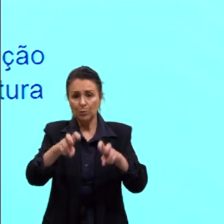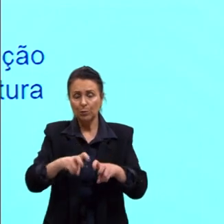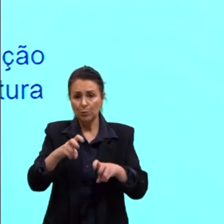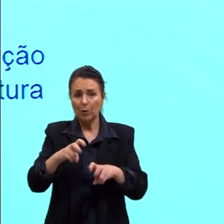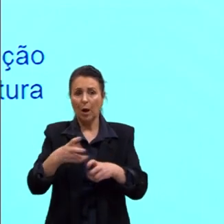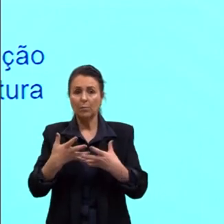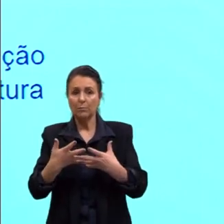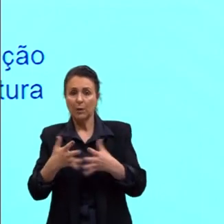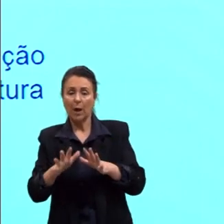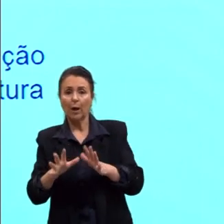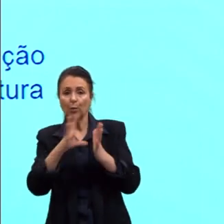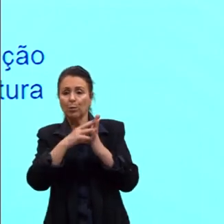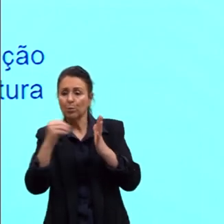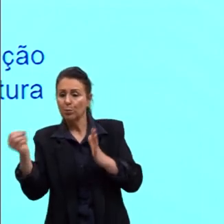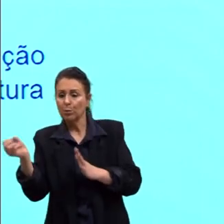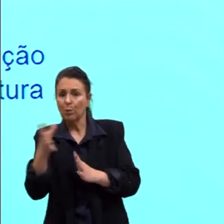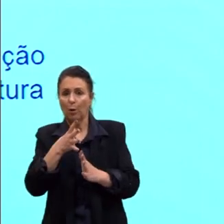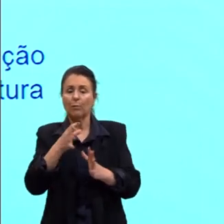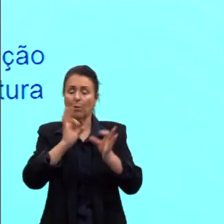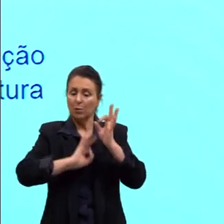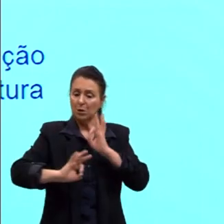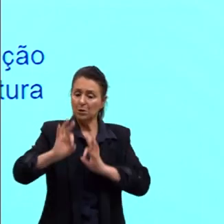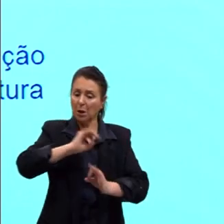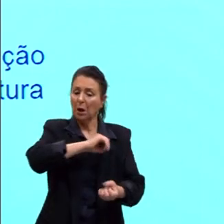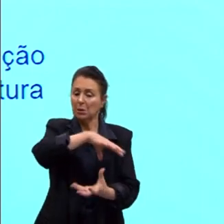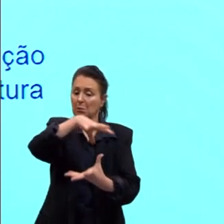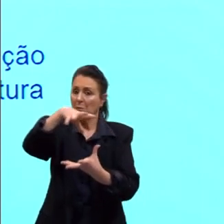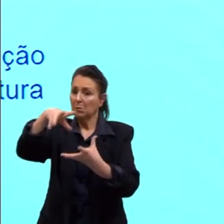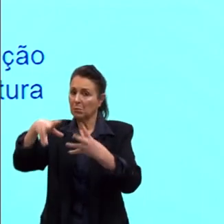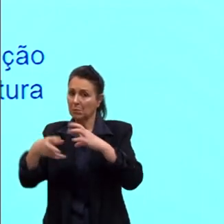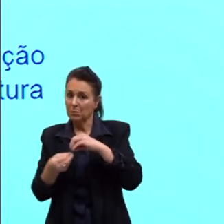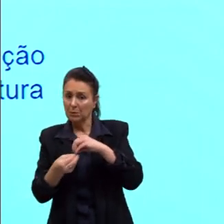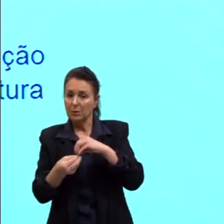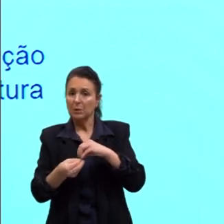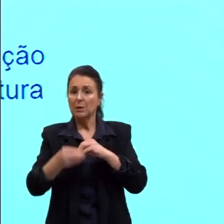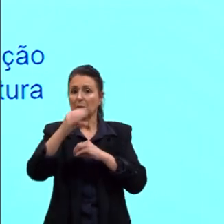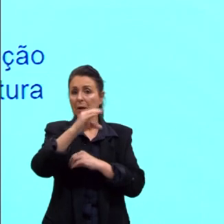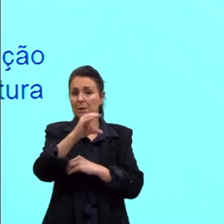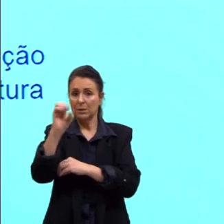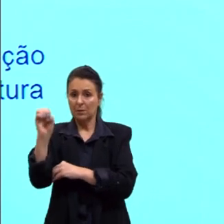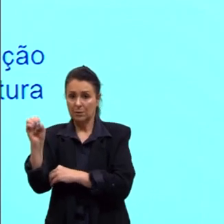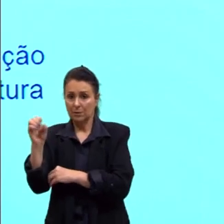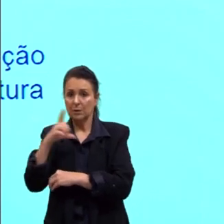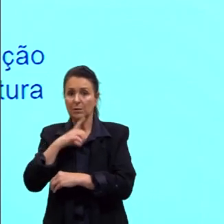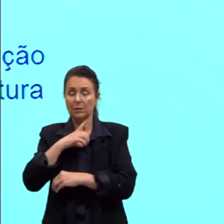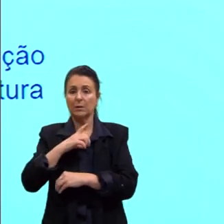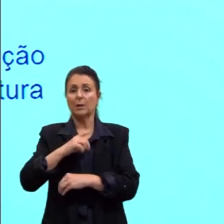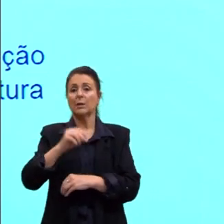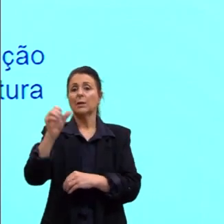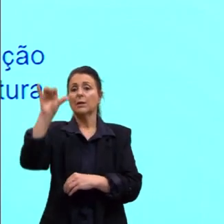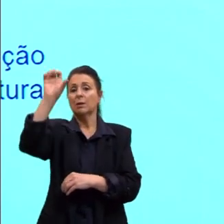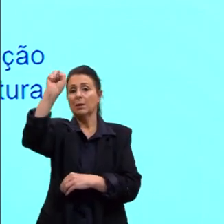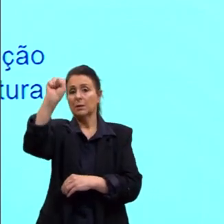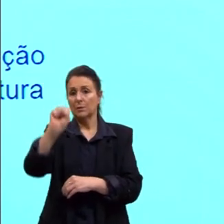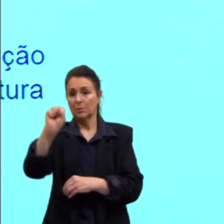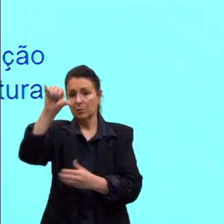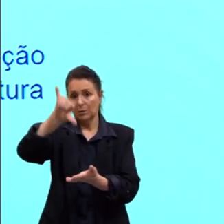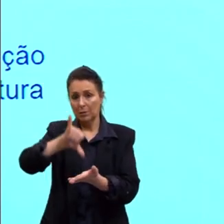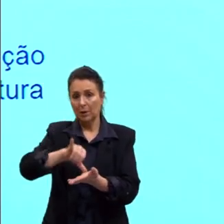moderna mecanizada aquela coisa toda tá Então mostra isso aí centro-oeste né Sudeste e Sul aqui com essa região